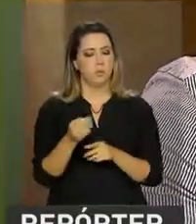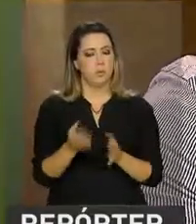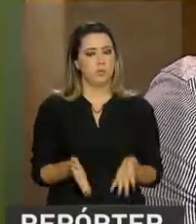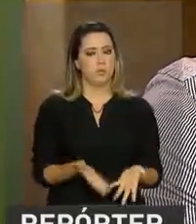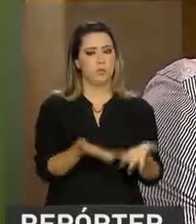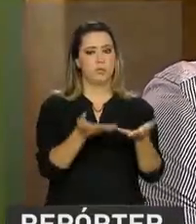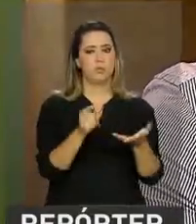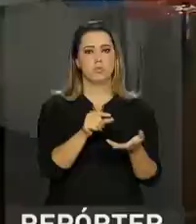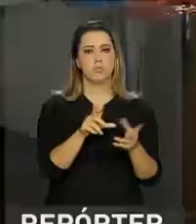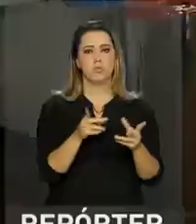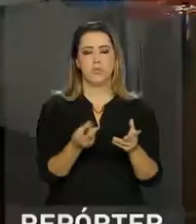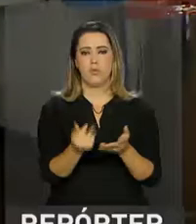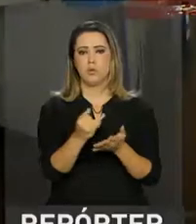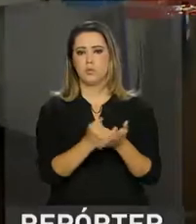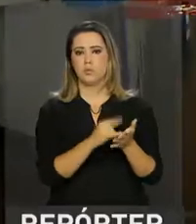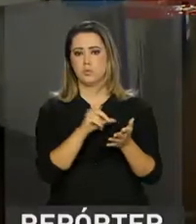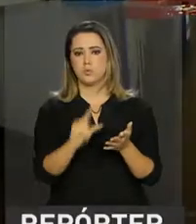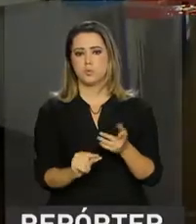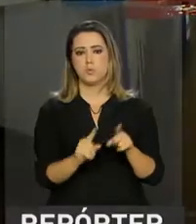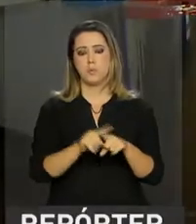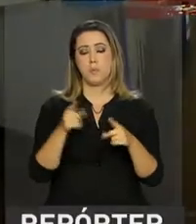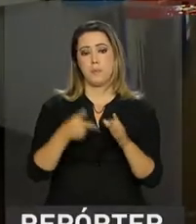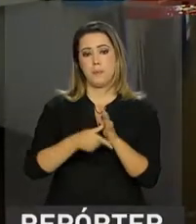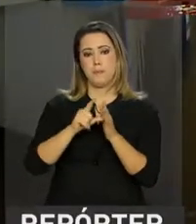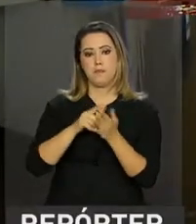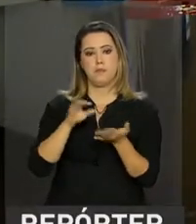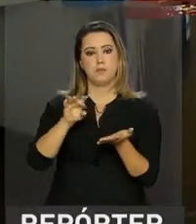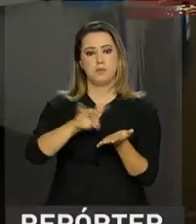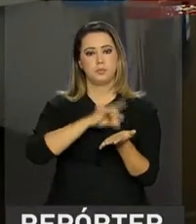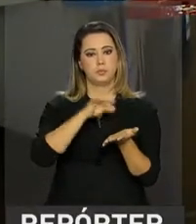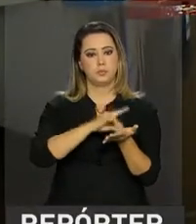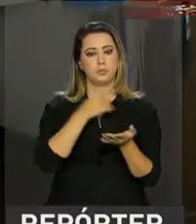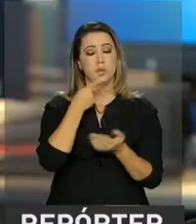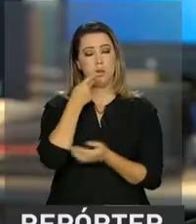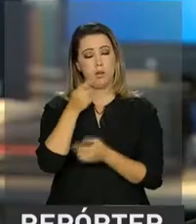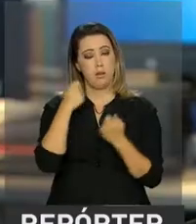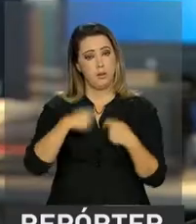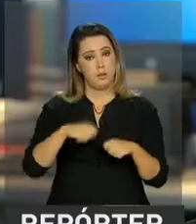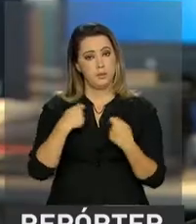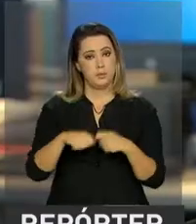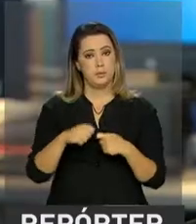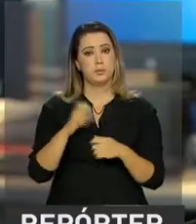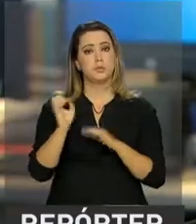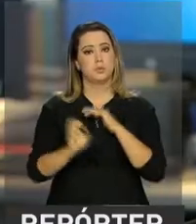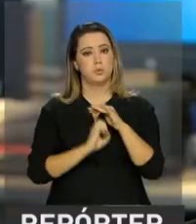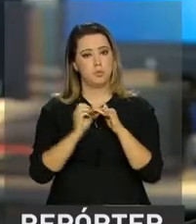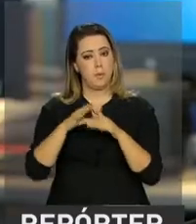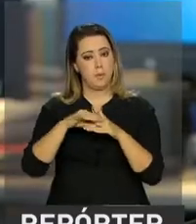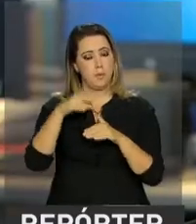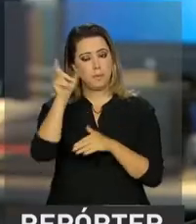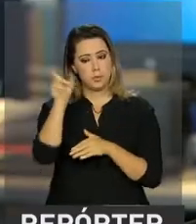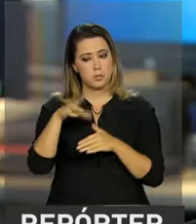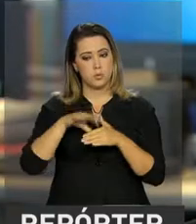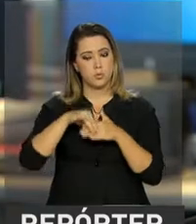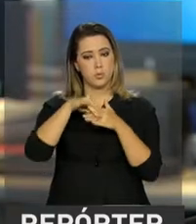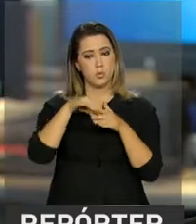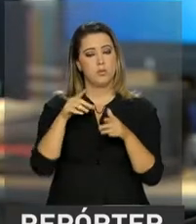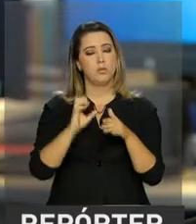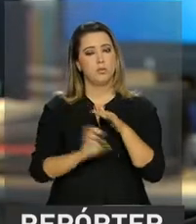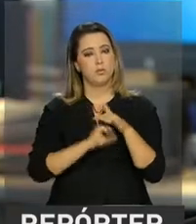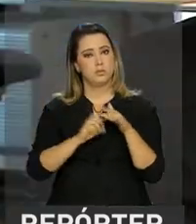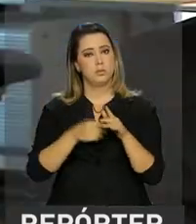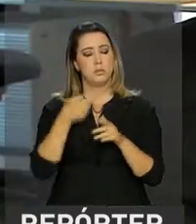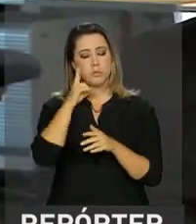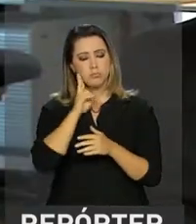incentivo alíquota menor mas antes de fazer a inscrição este analista recomenda que o empreendedor se informe sobre as regras para